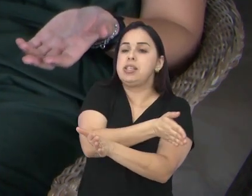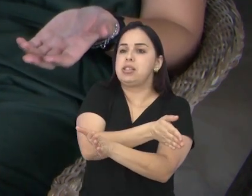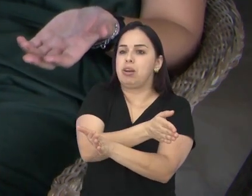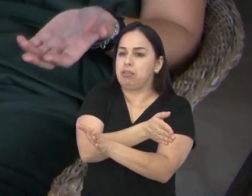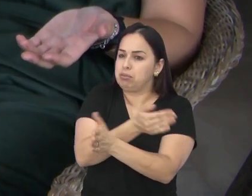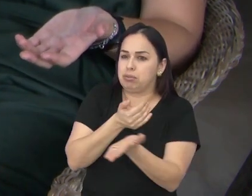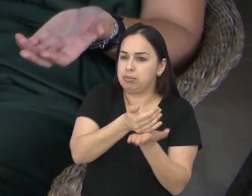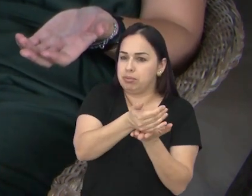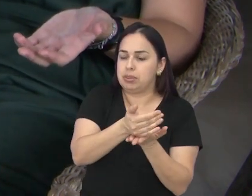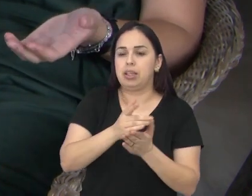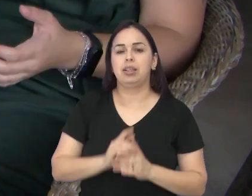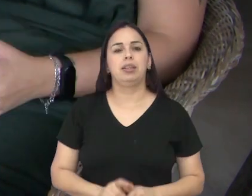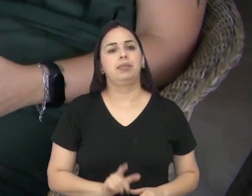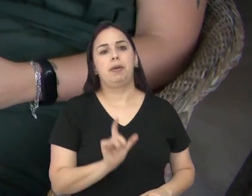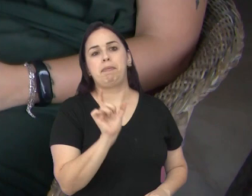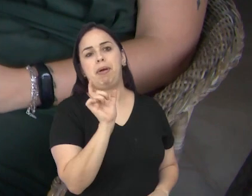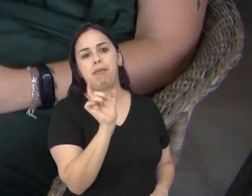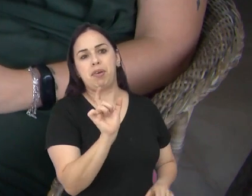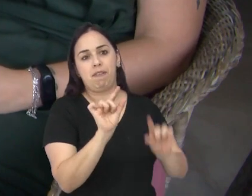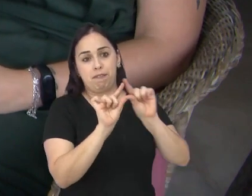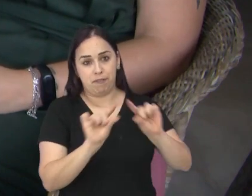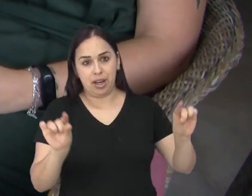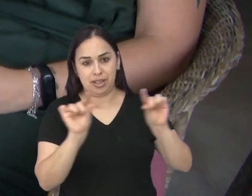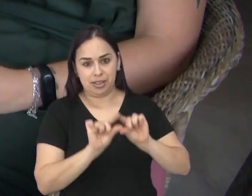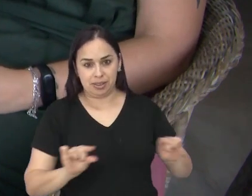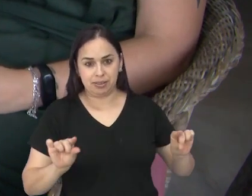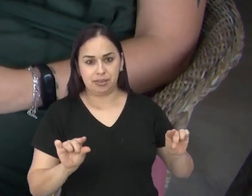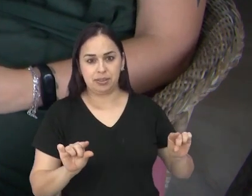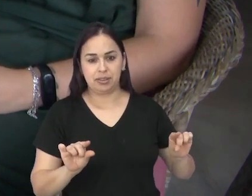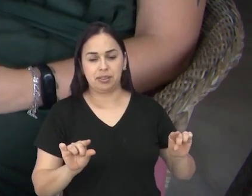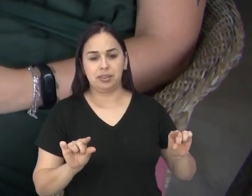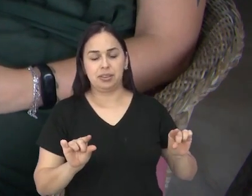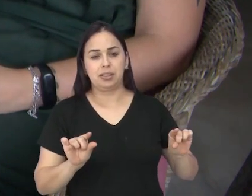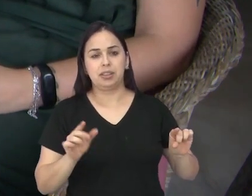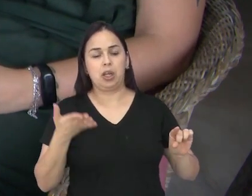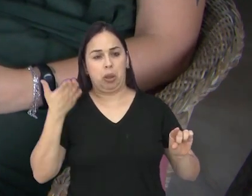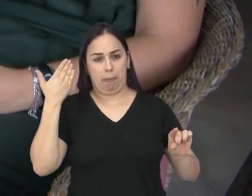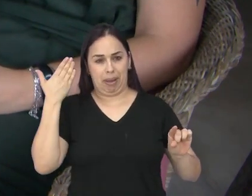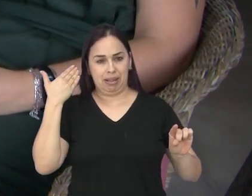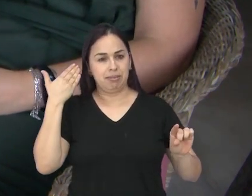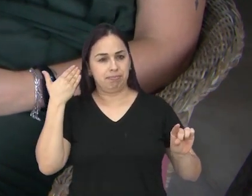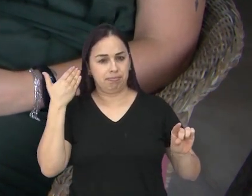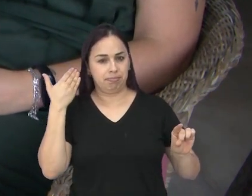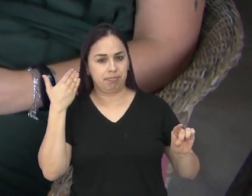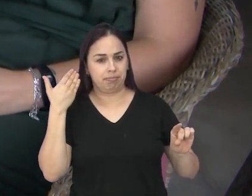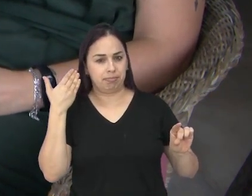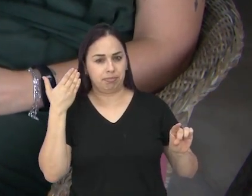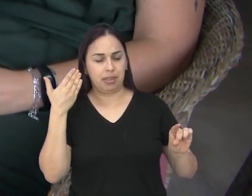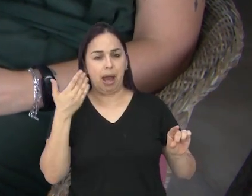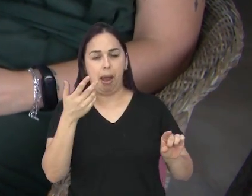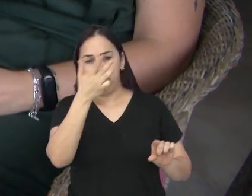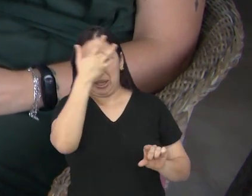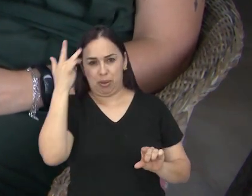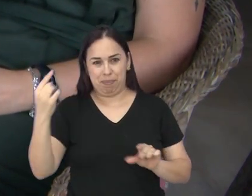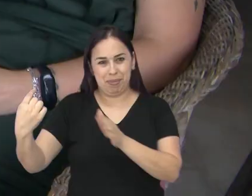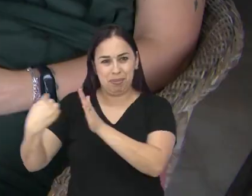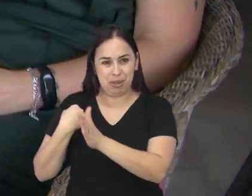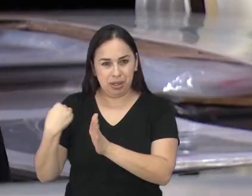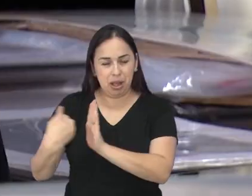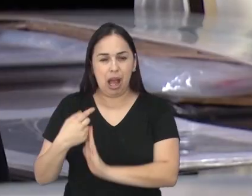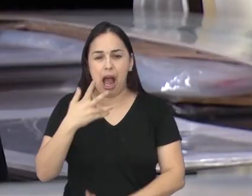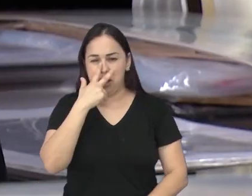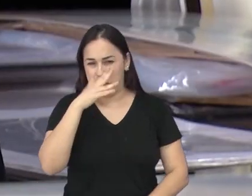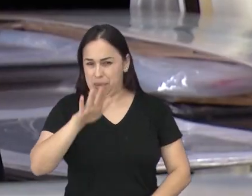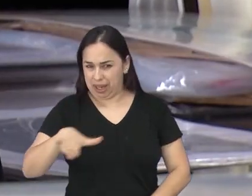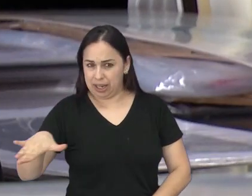uma frase que, assim, há muito tempo atrás, uma pessoa me perguntou, acho que até foi uma criança,